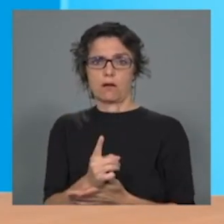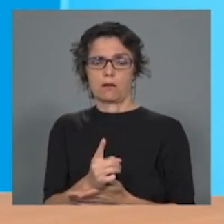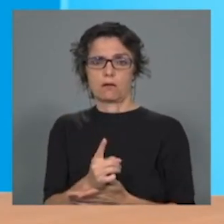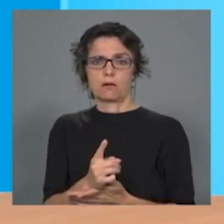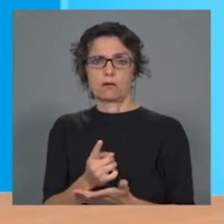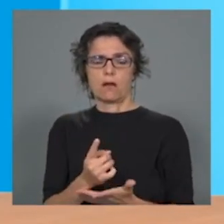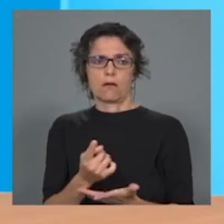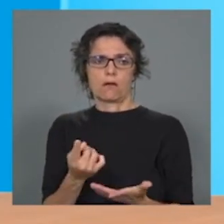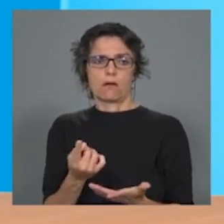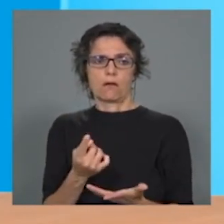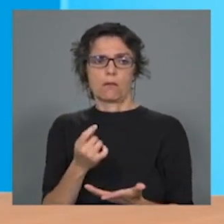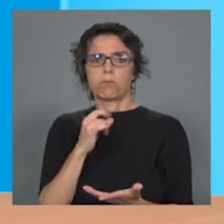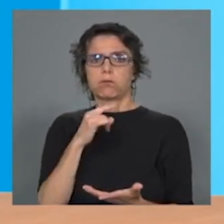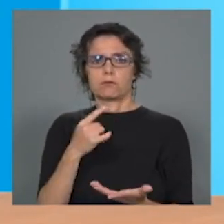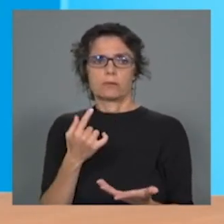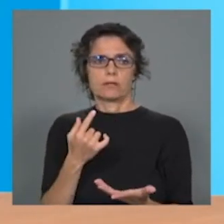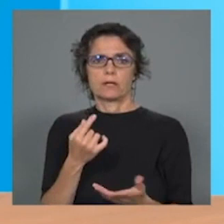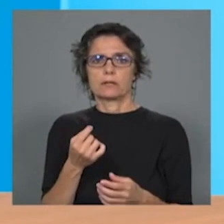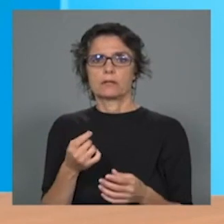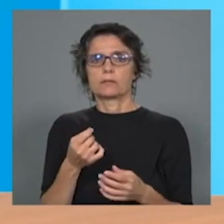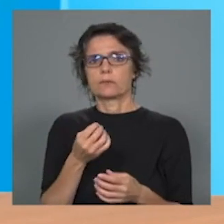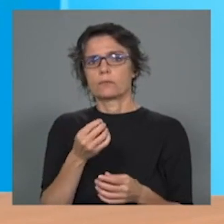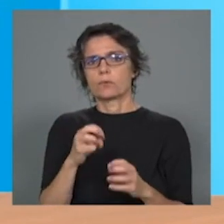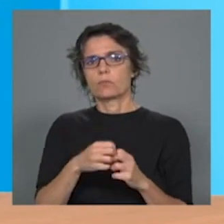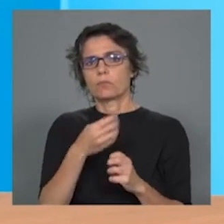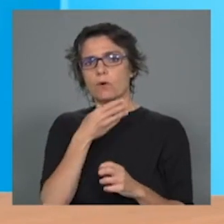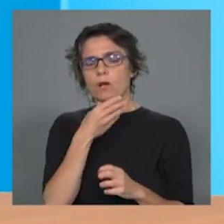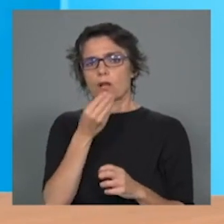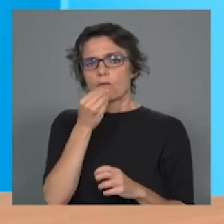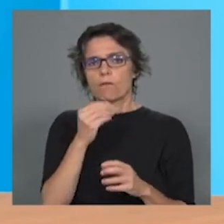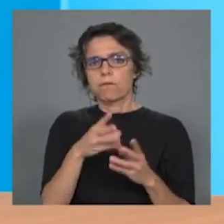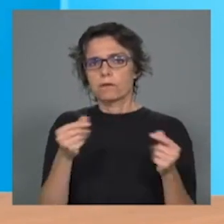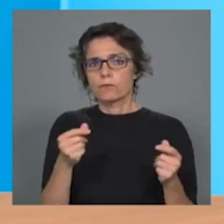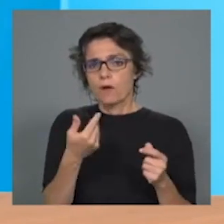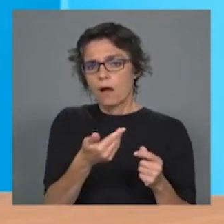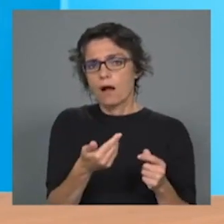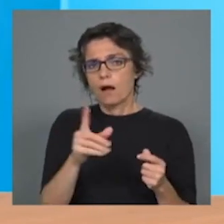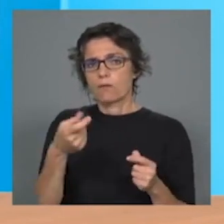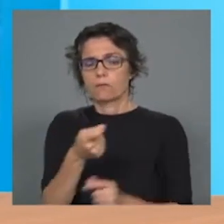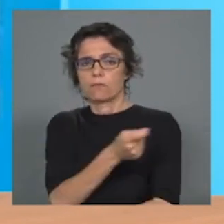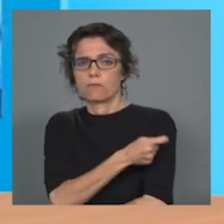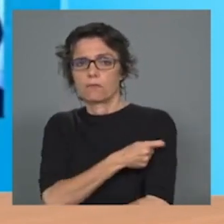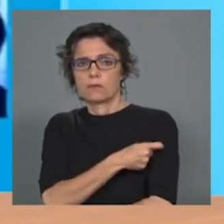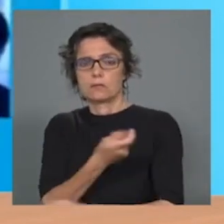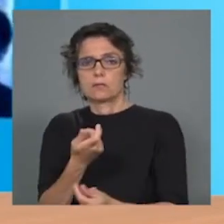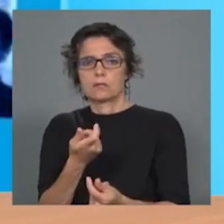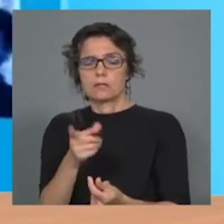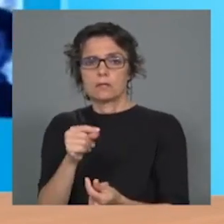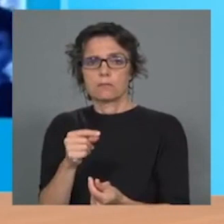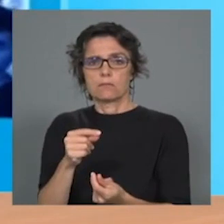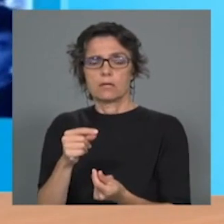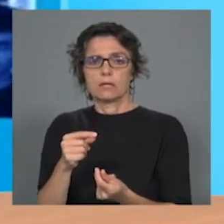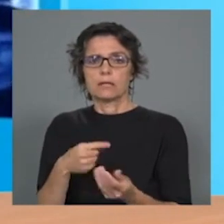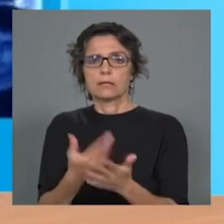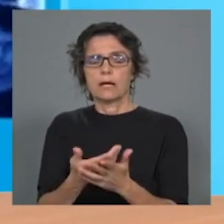possibilidades, por exemplo, de matar a fome ou de fazer vacinas que para o resto do mundo, e não só para os países